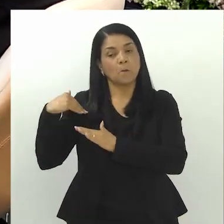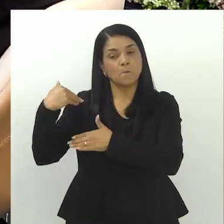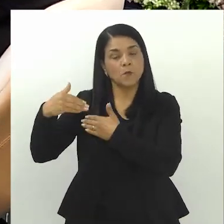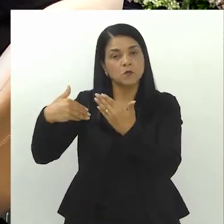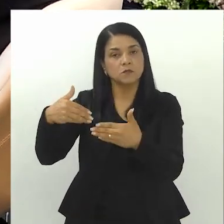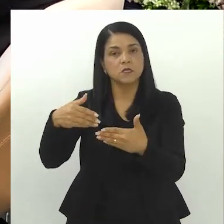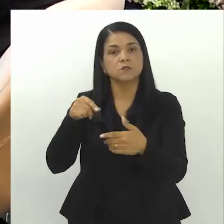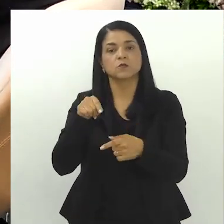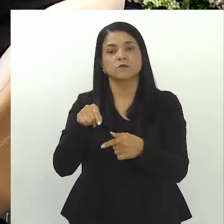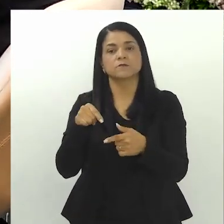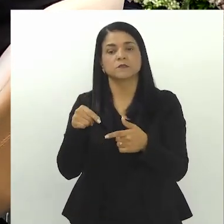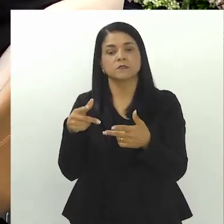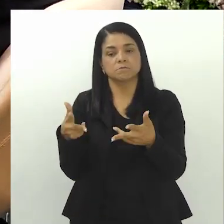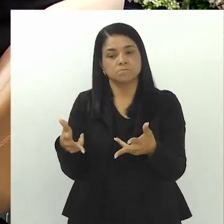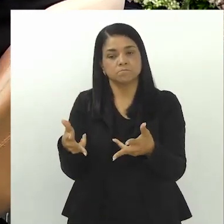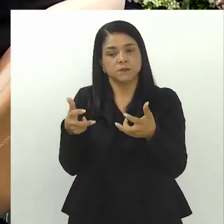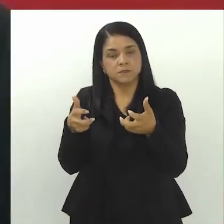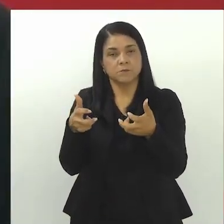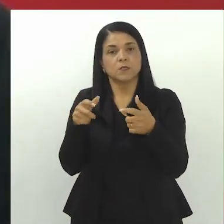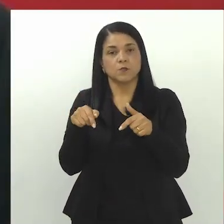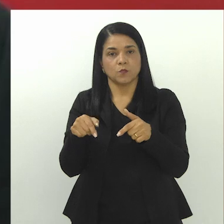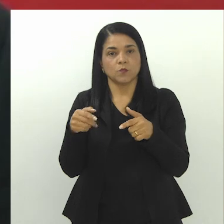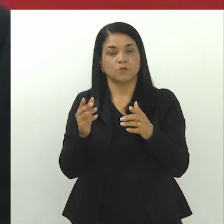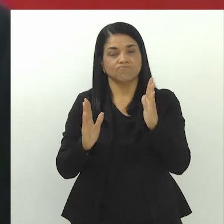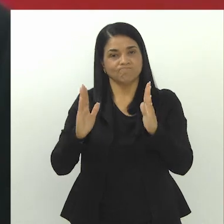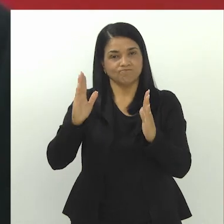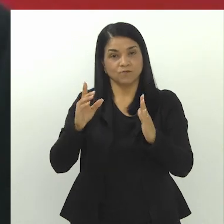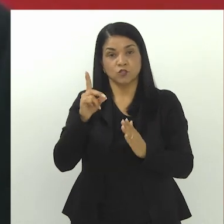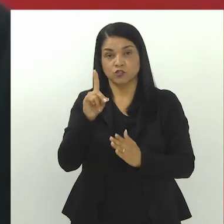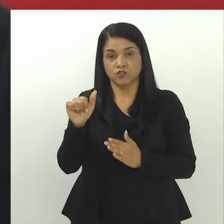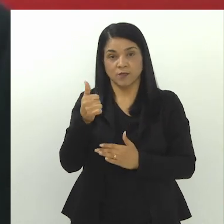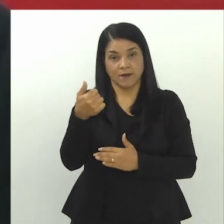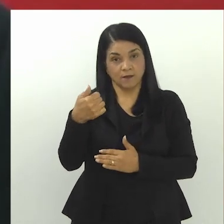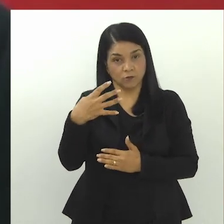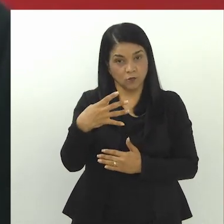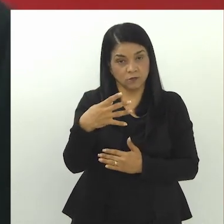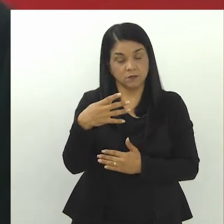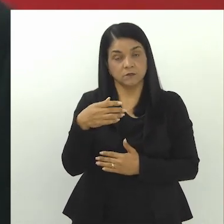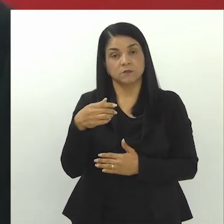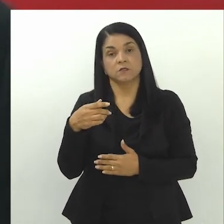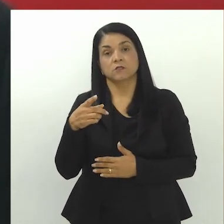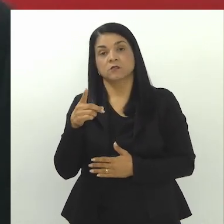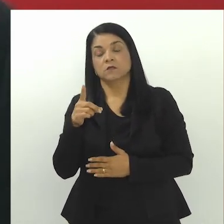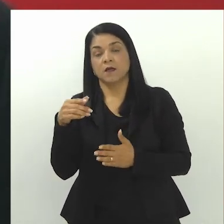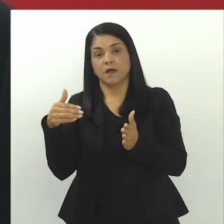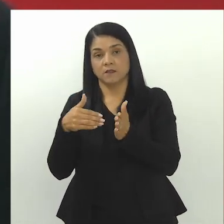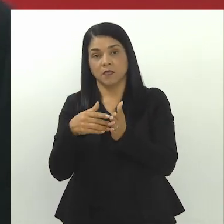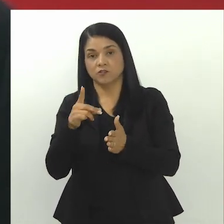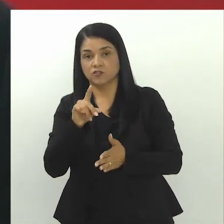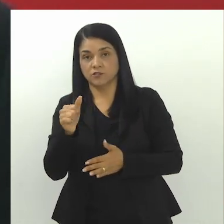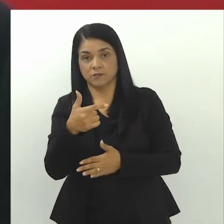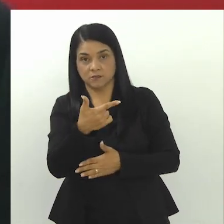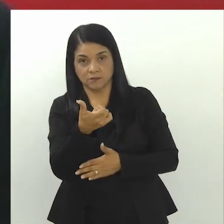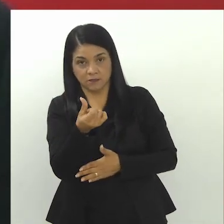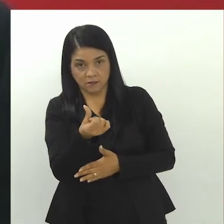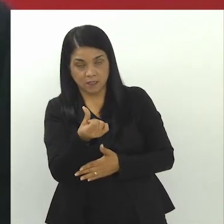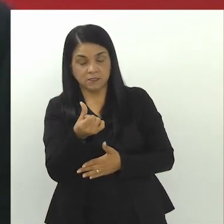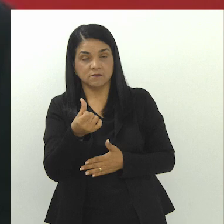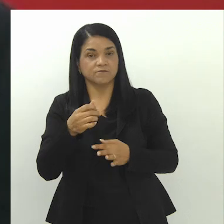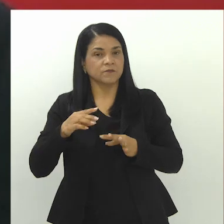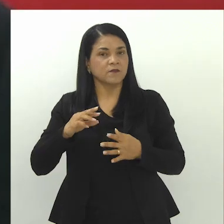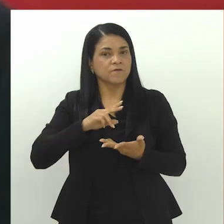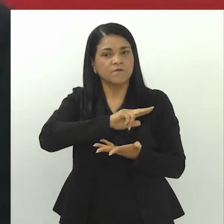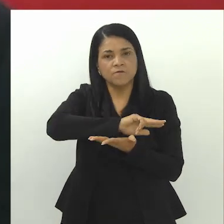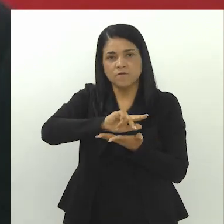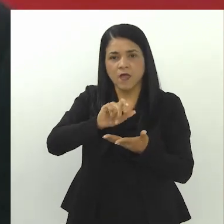desfecho desse processo foi o que vocês viram aí no Rio de Janeiro, entre 14 e 16. Milhares de pessoas participando